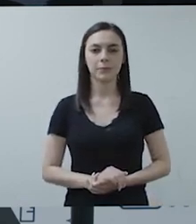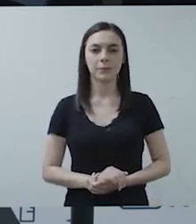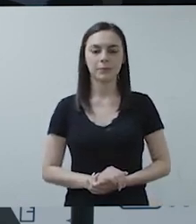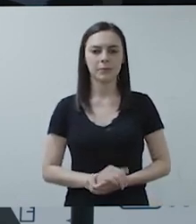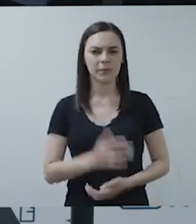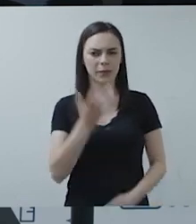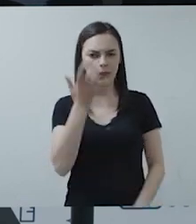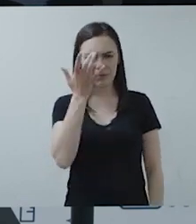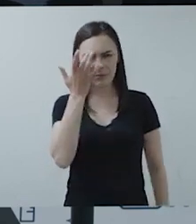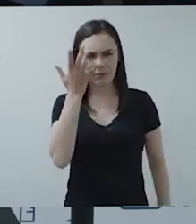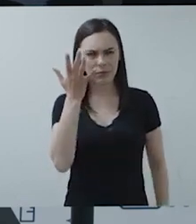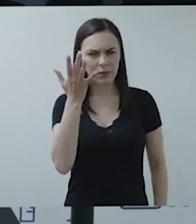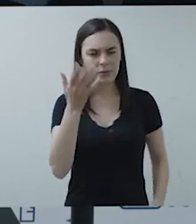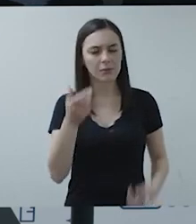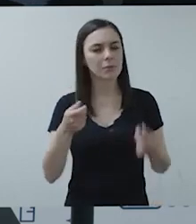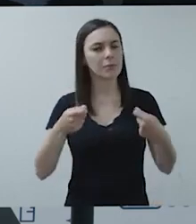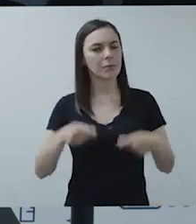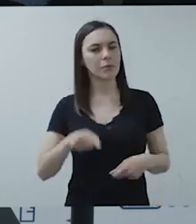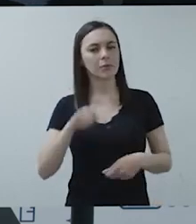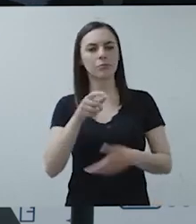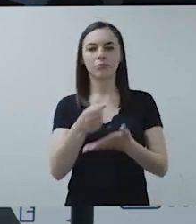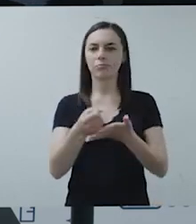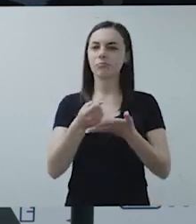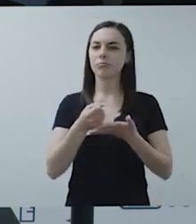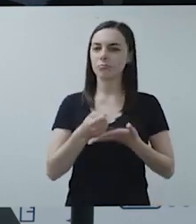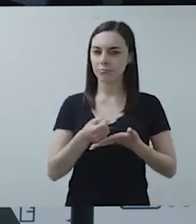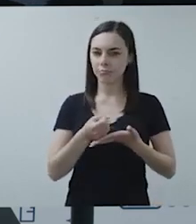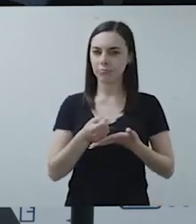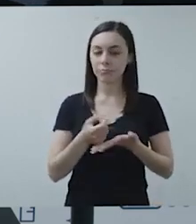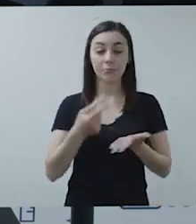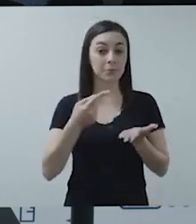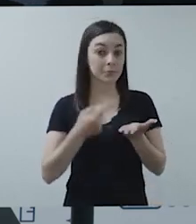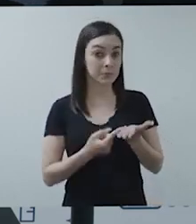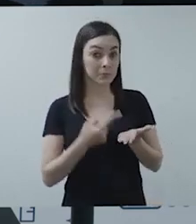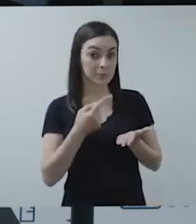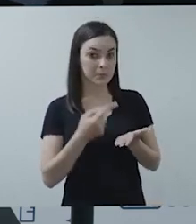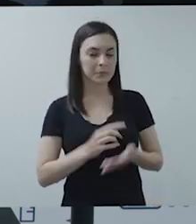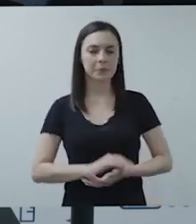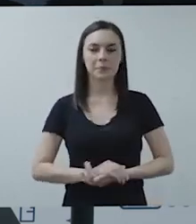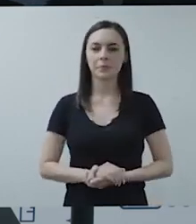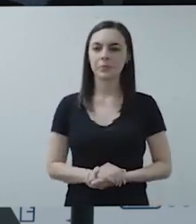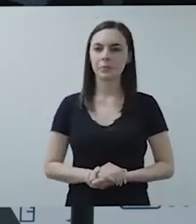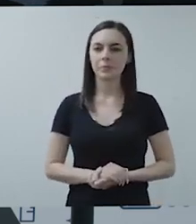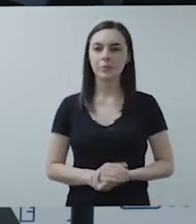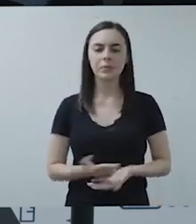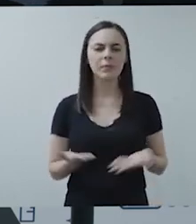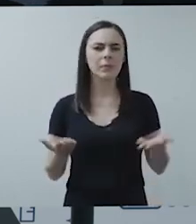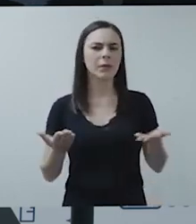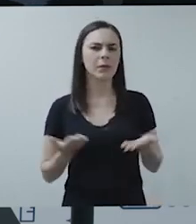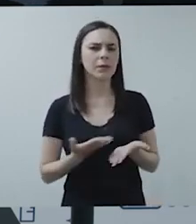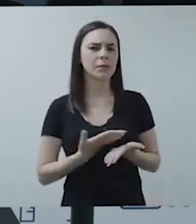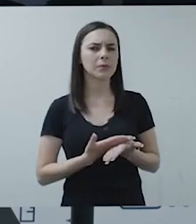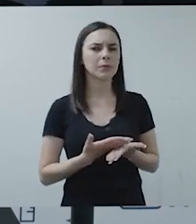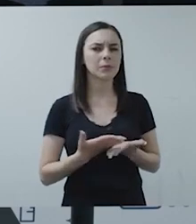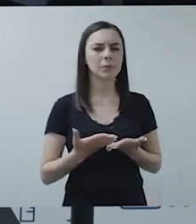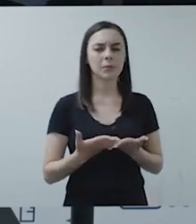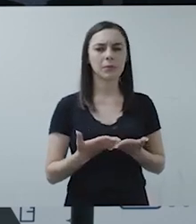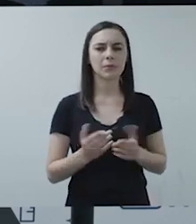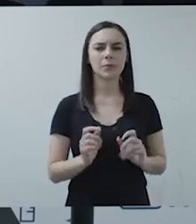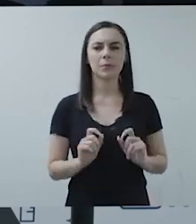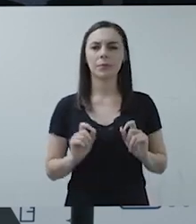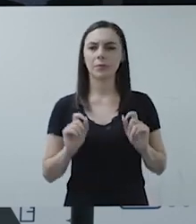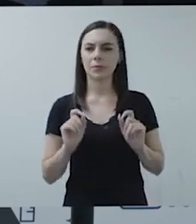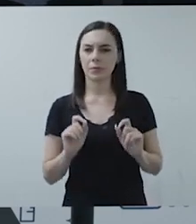vai ser fácil? Eu preciso da ajuda de vocês. Combinado? Eu vou começar, então, procurando